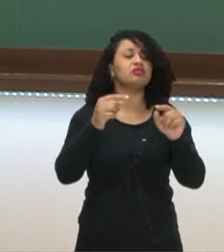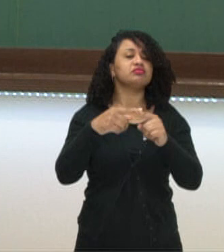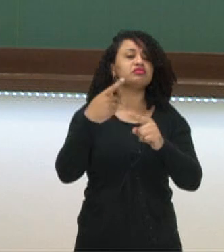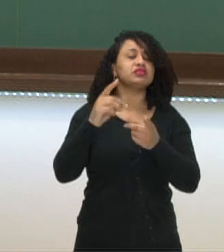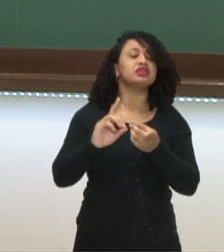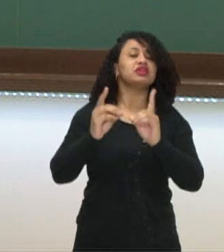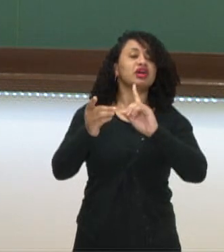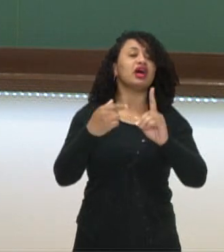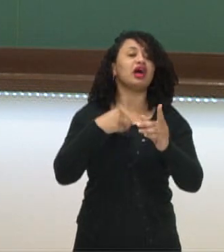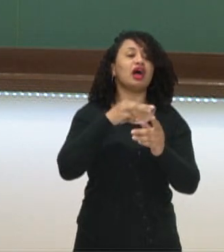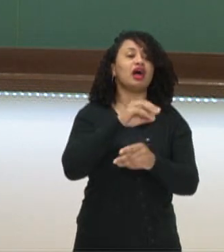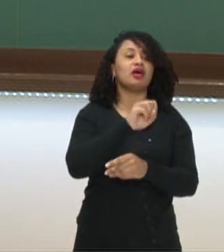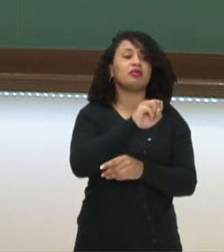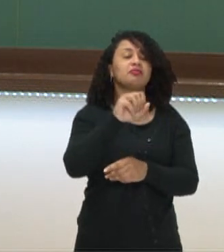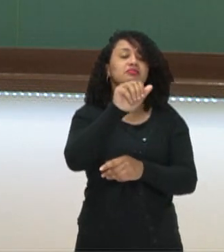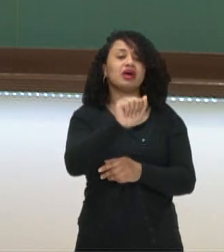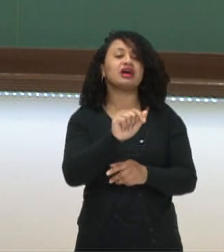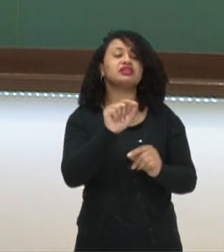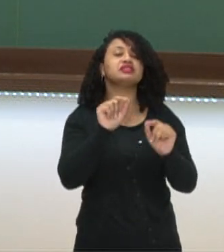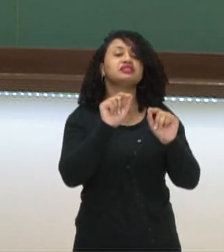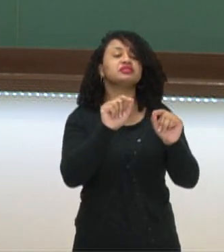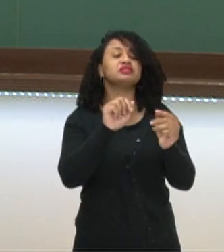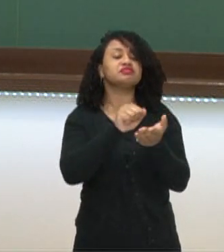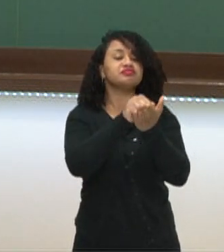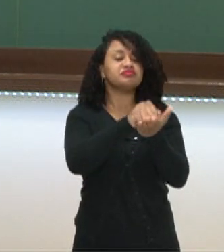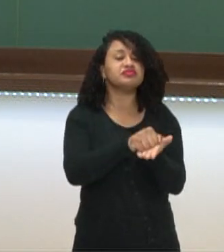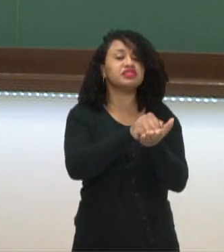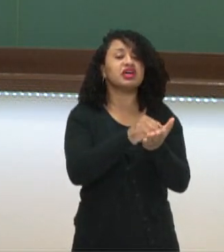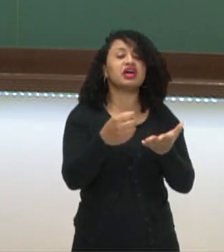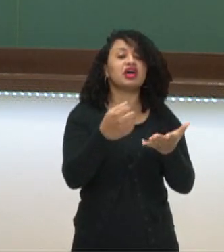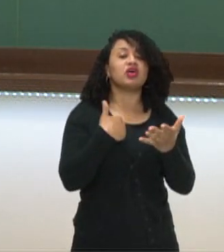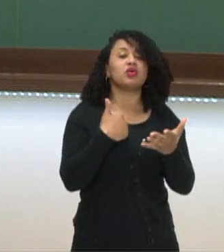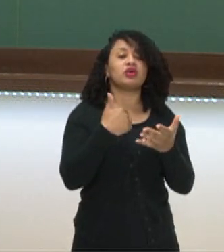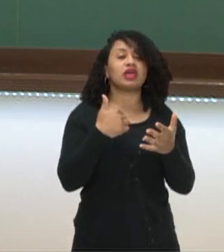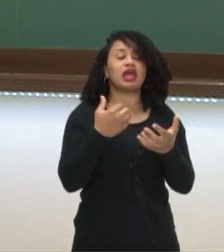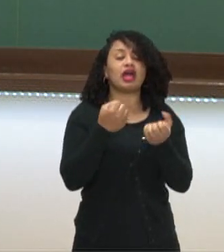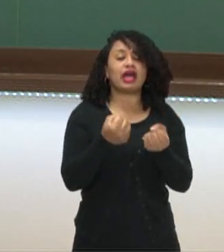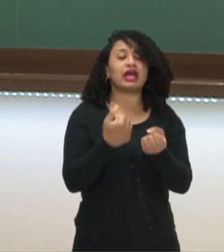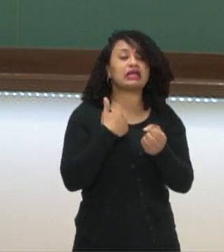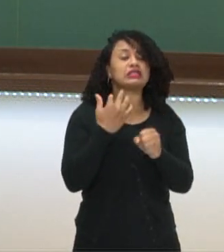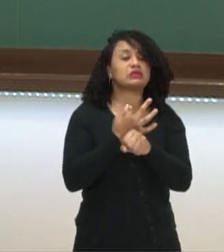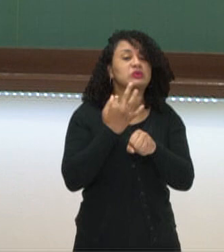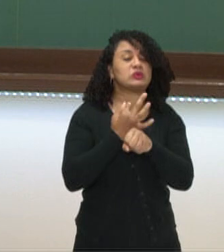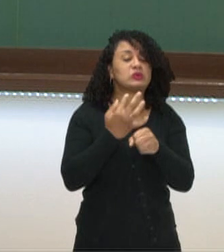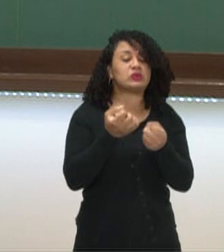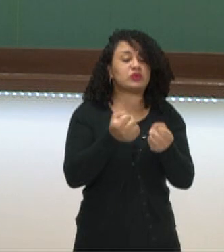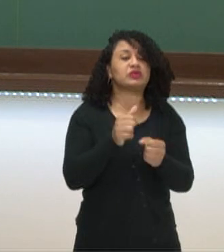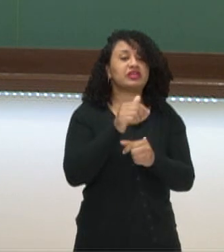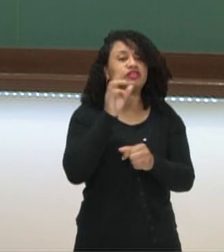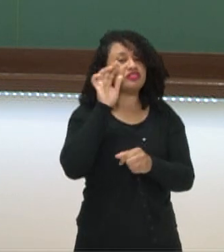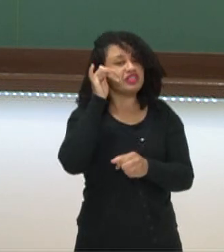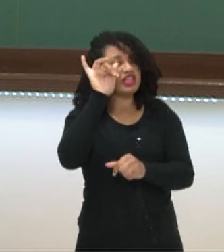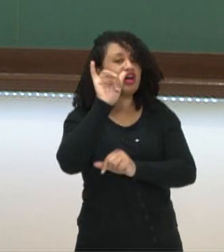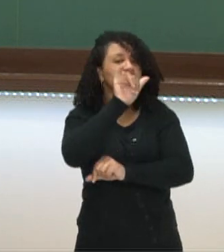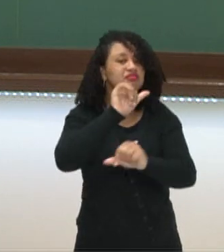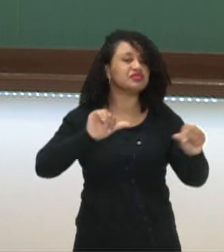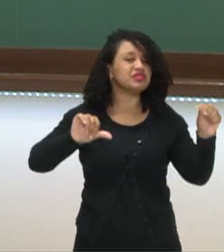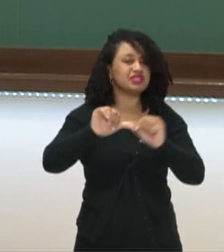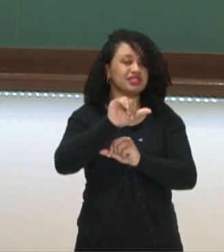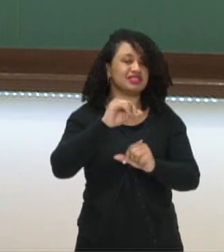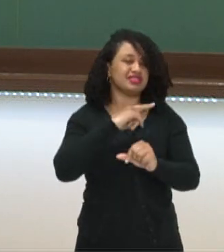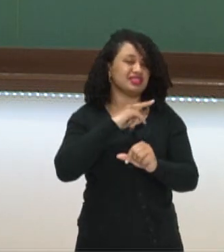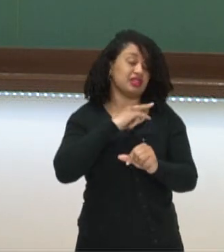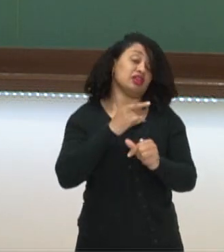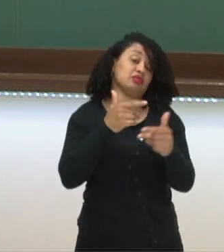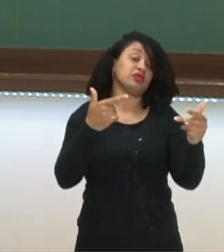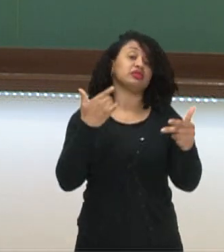massa como se fosse uma resistência à mudança de estado de equilíbrio, certo? Então isso é uma coisa importante da